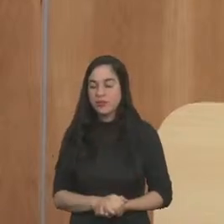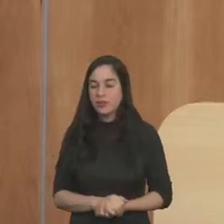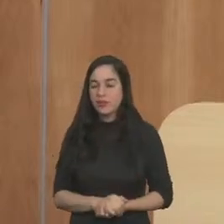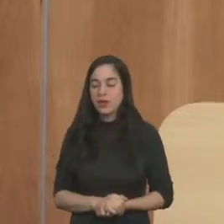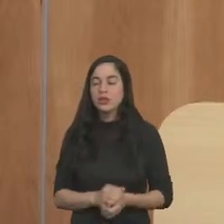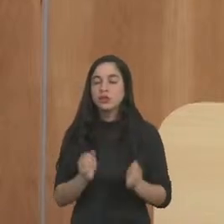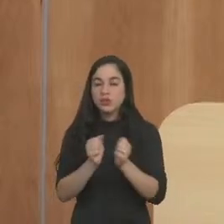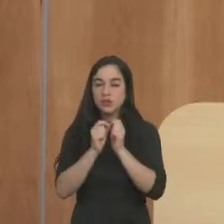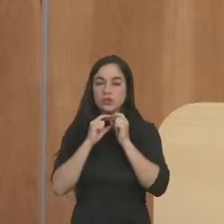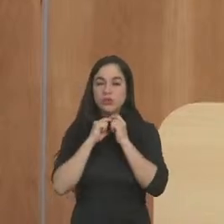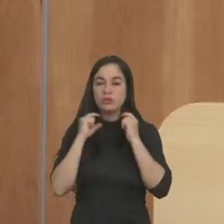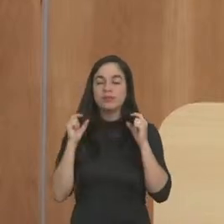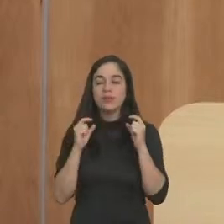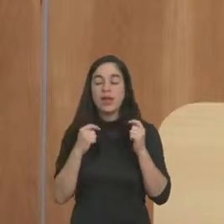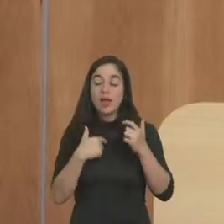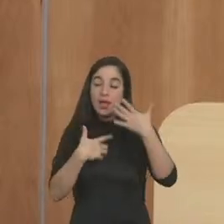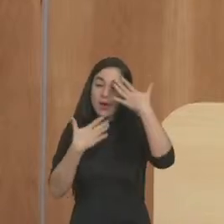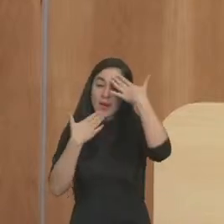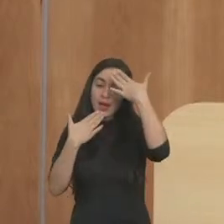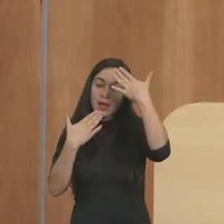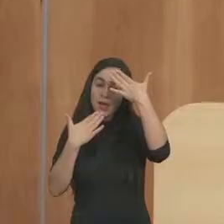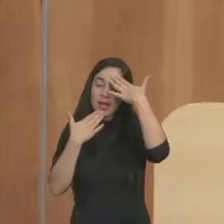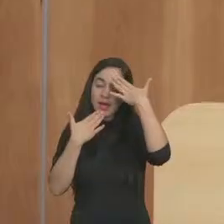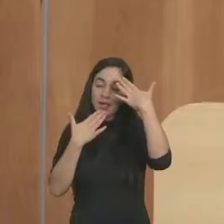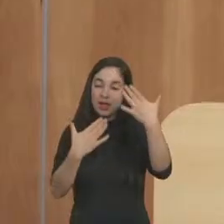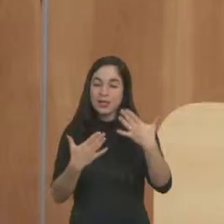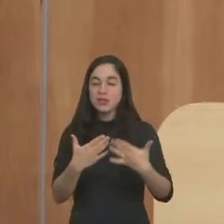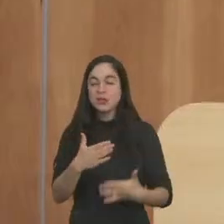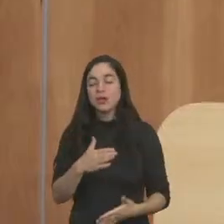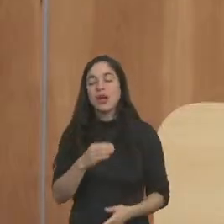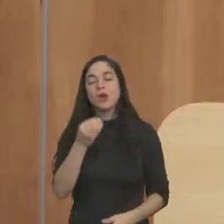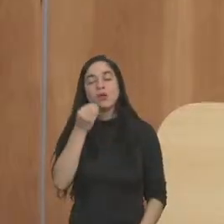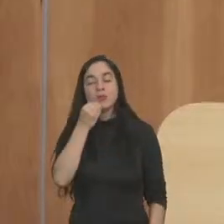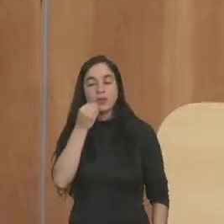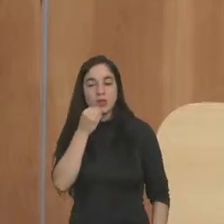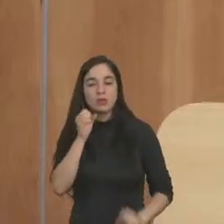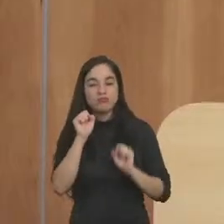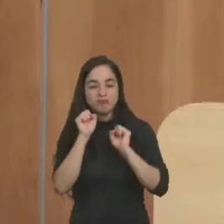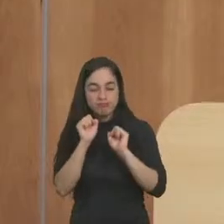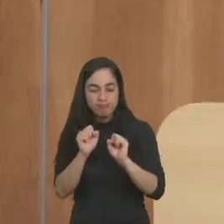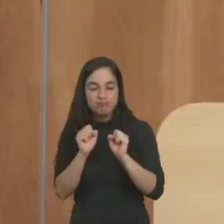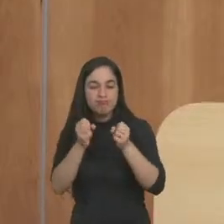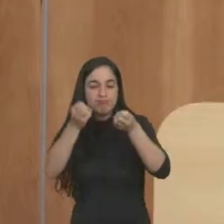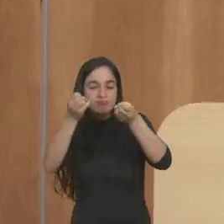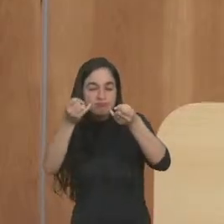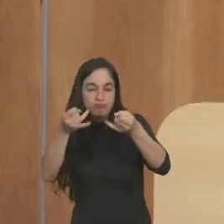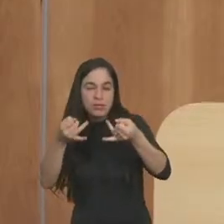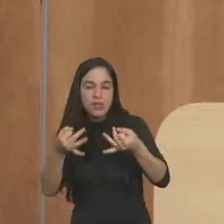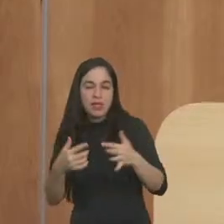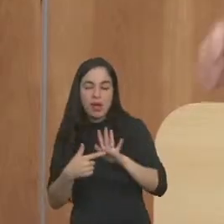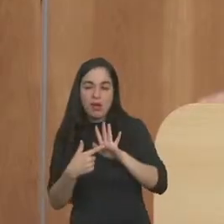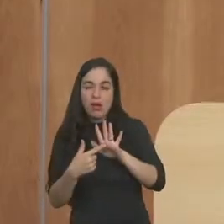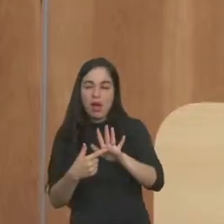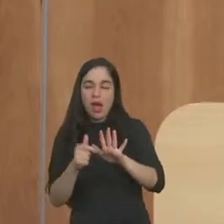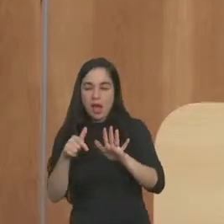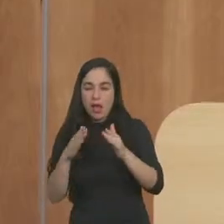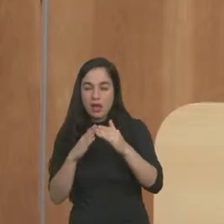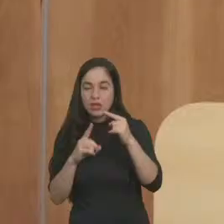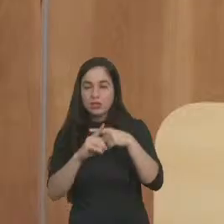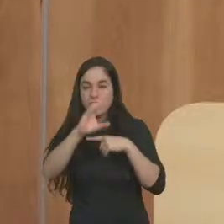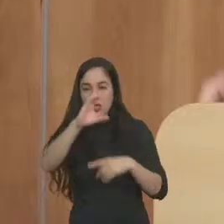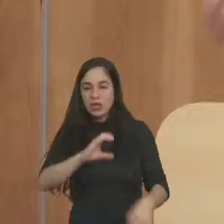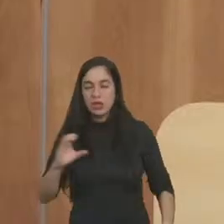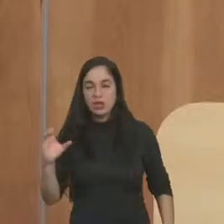aqui. Agradeço imensamente pela oportunidade de explanar e dar a impressão da Igreja Católica do Brasil, através